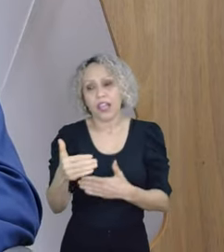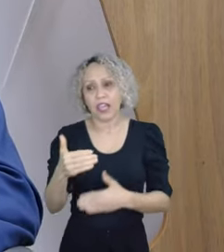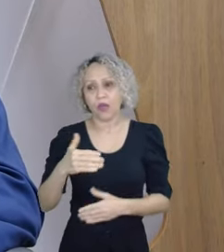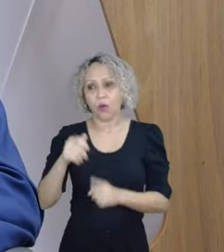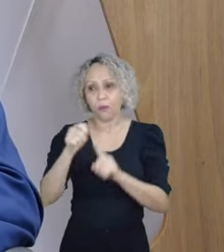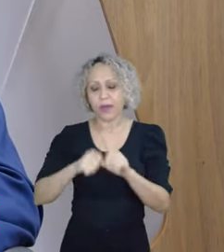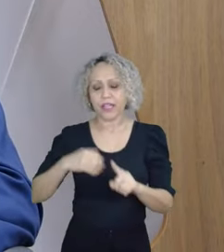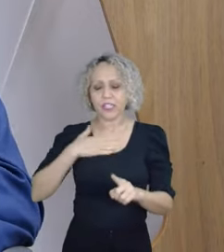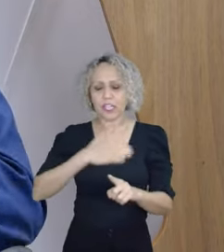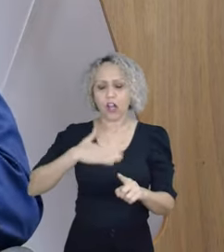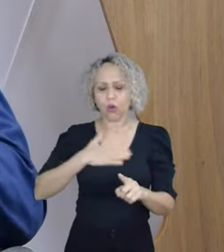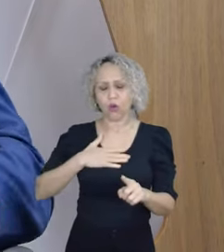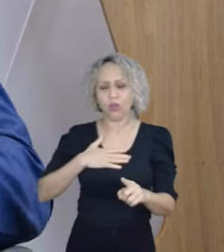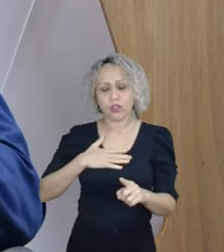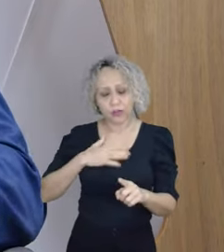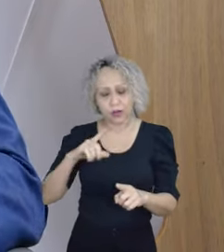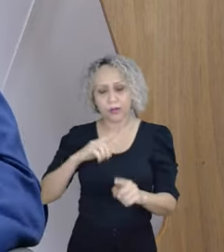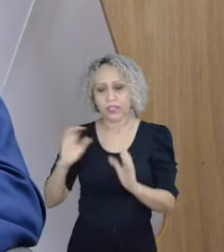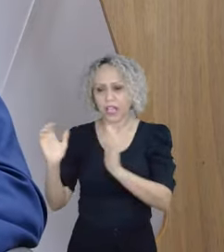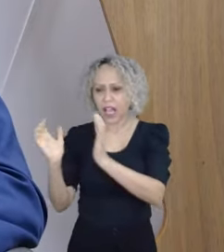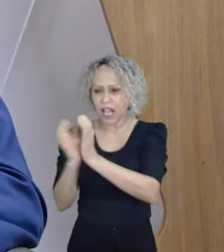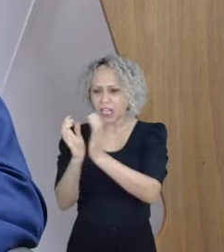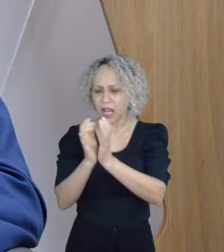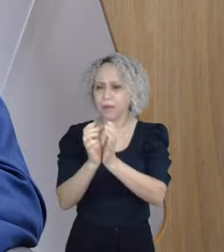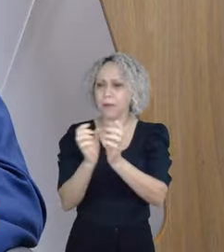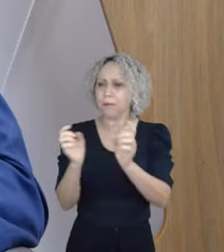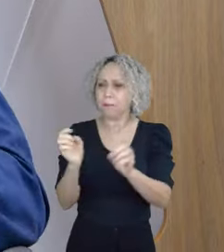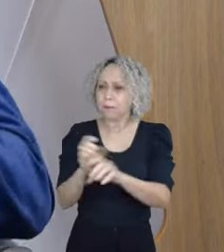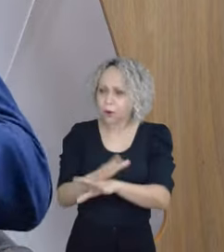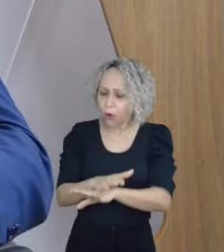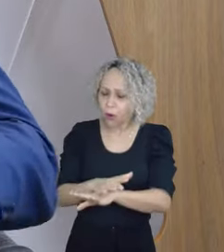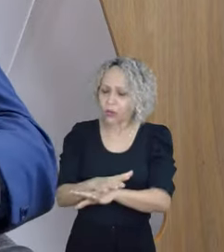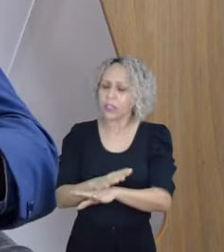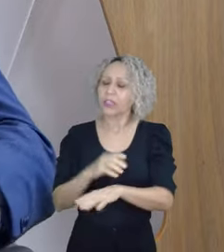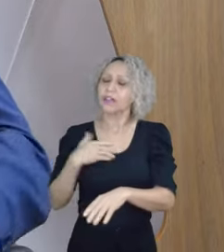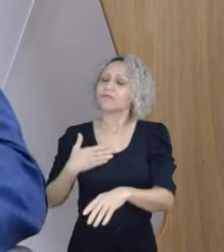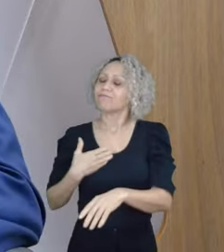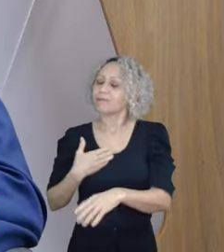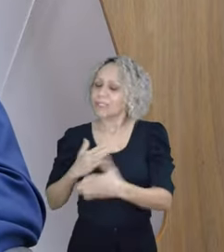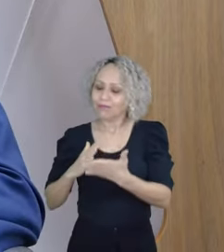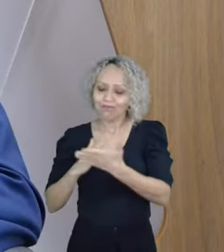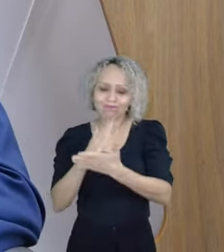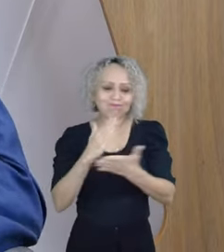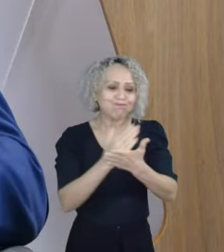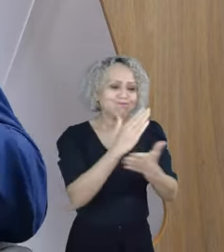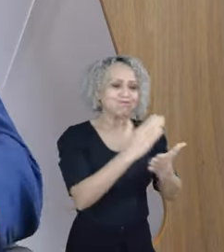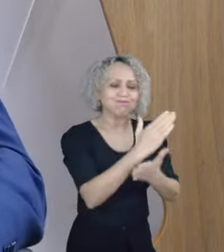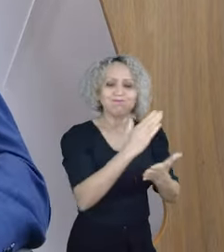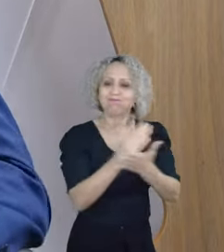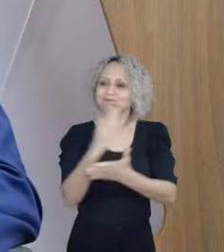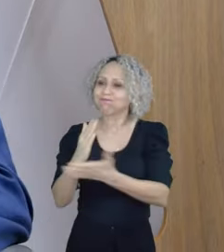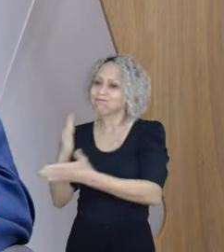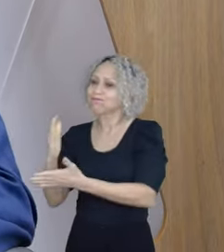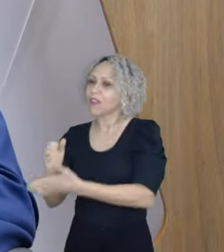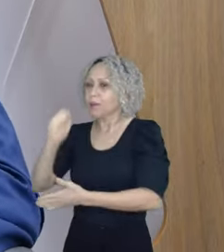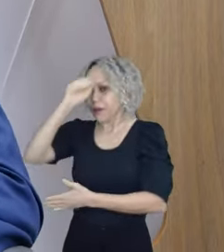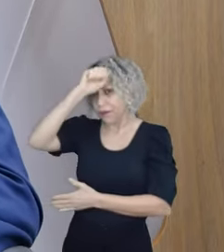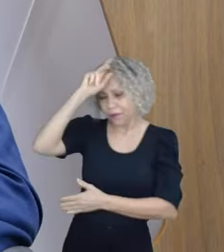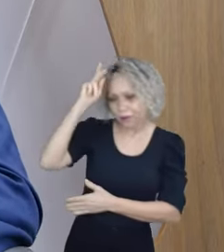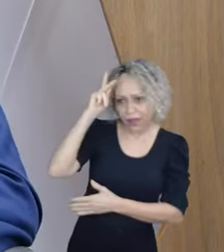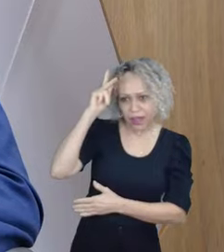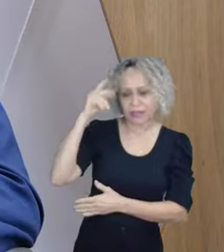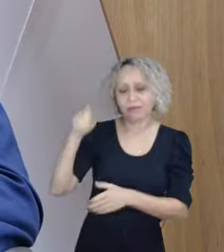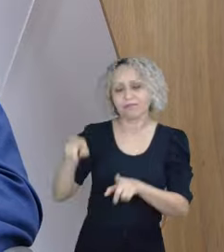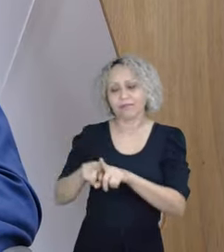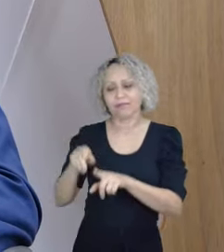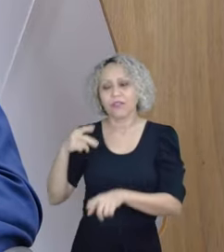eleger muito vereador e vereadora pelo Paraná, pelo Brasil afora. É claro, onde tiver viabilidade eleitoral, preparar também a eleição de